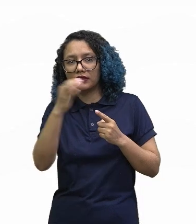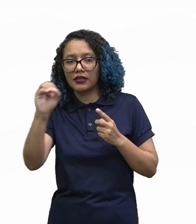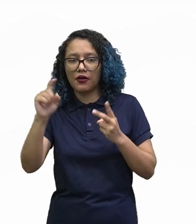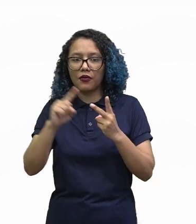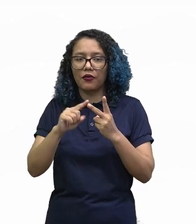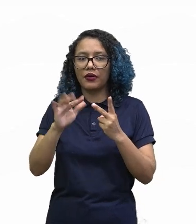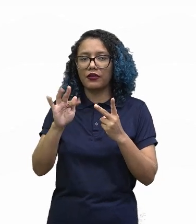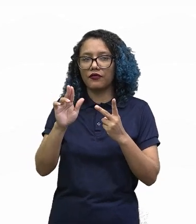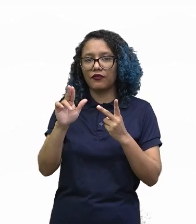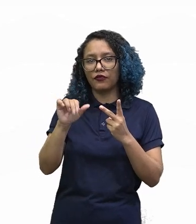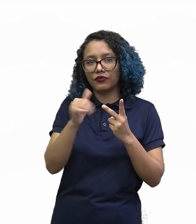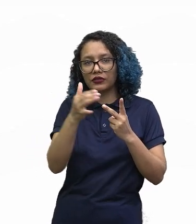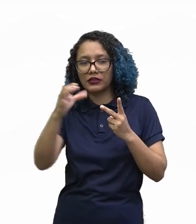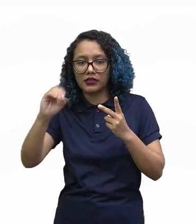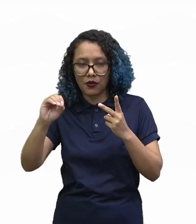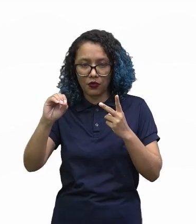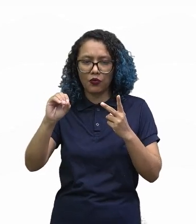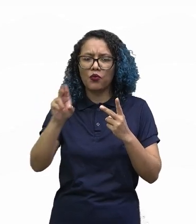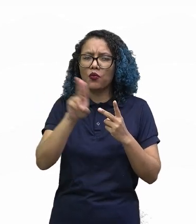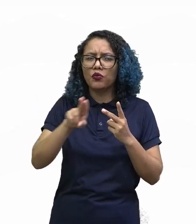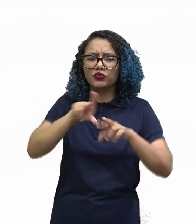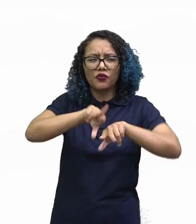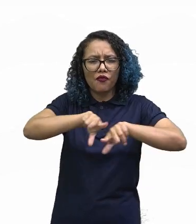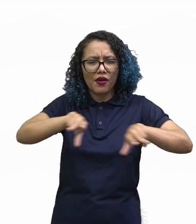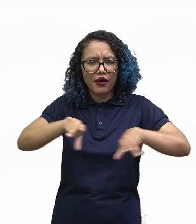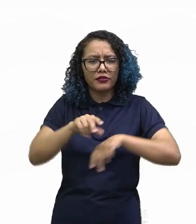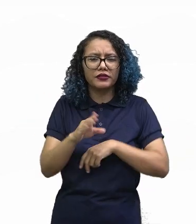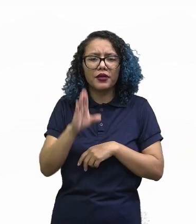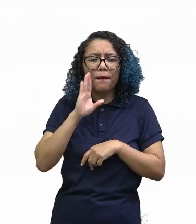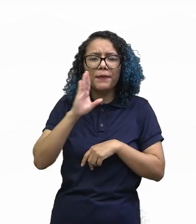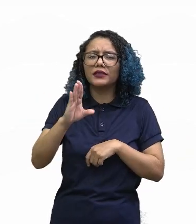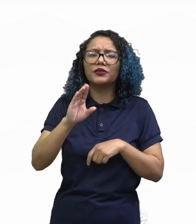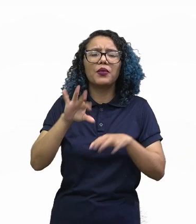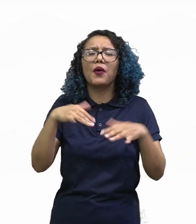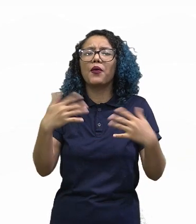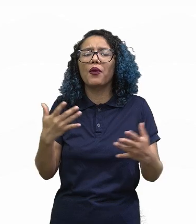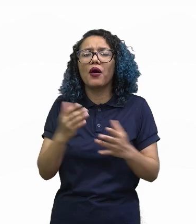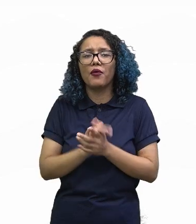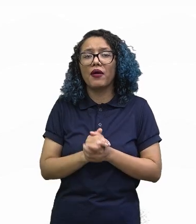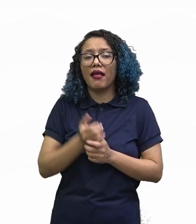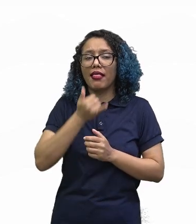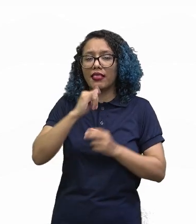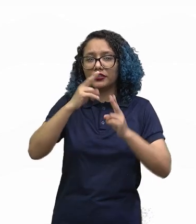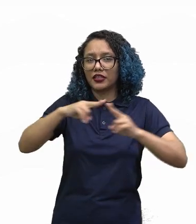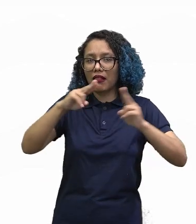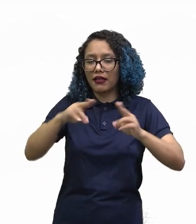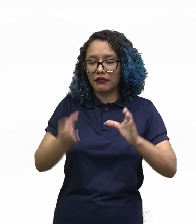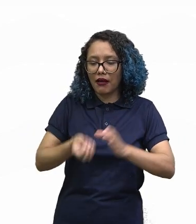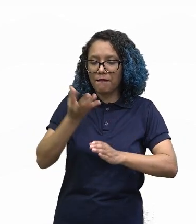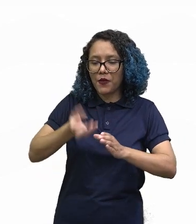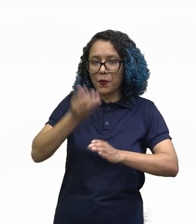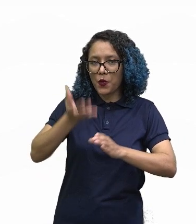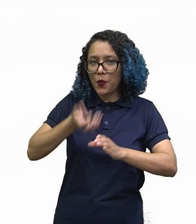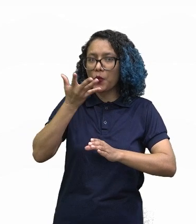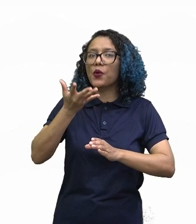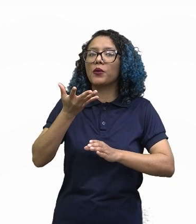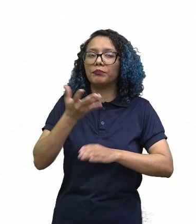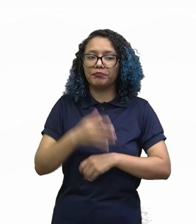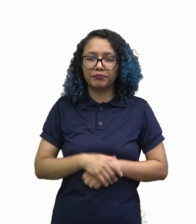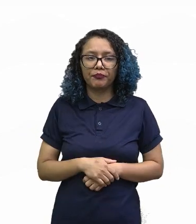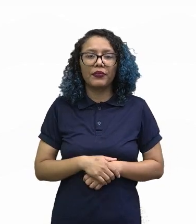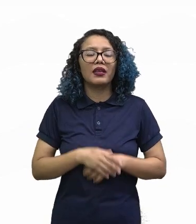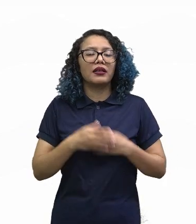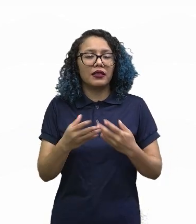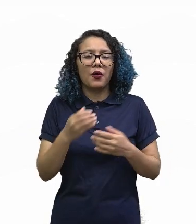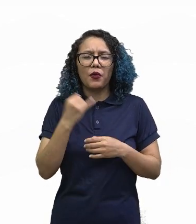diversas aplicações, sendo uma das principais a geração de energia elétrica.